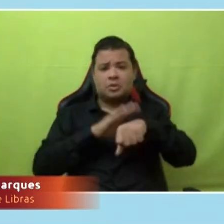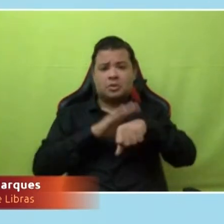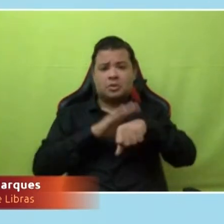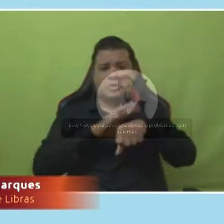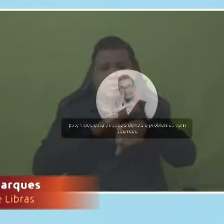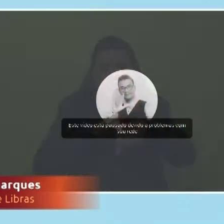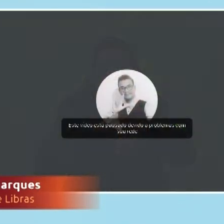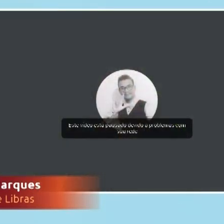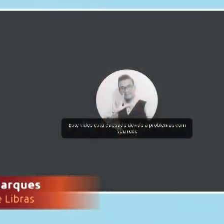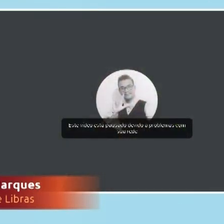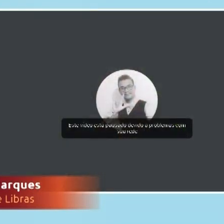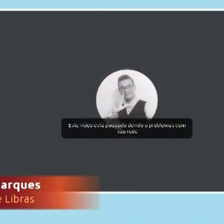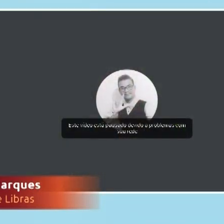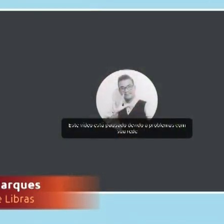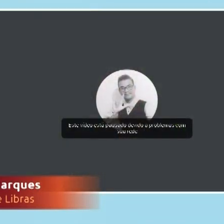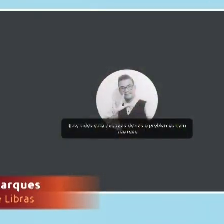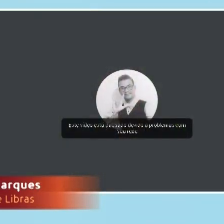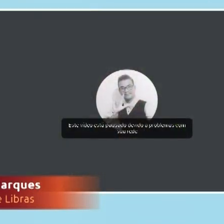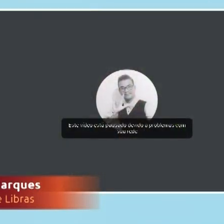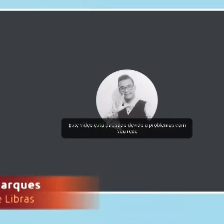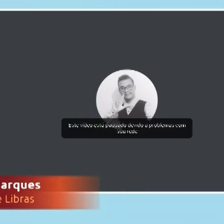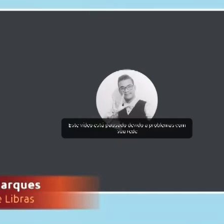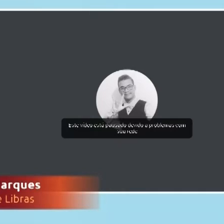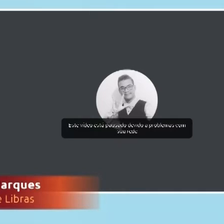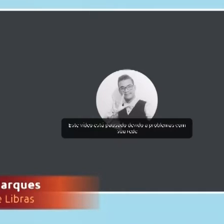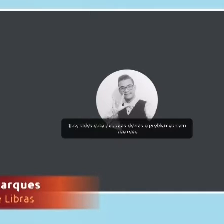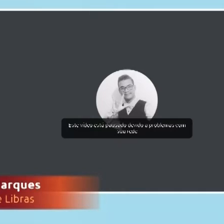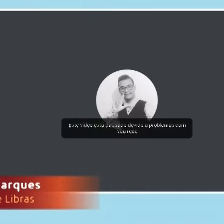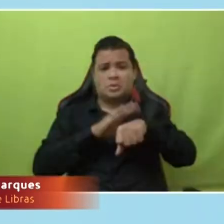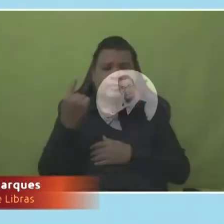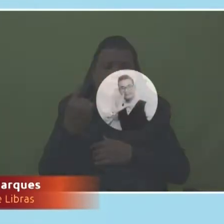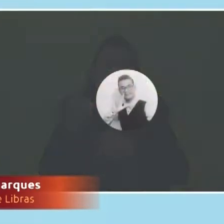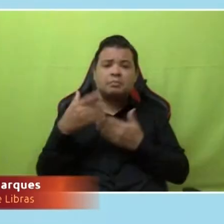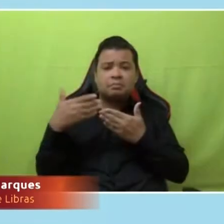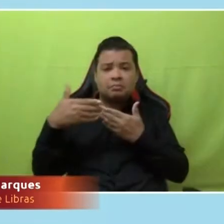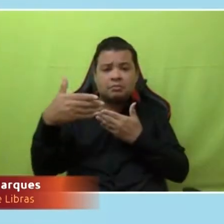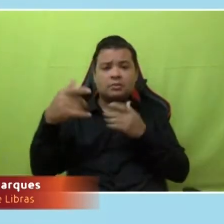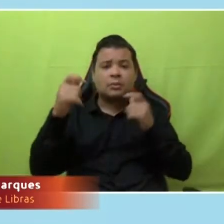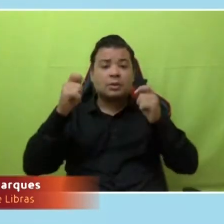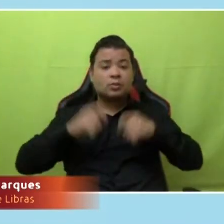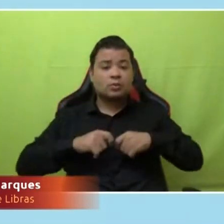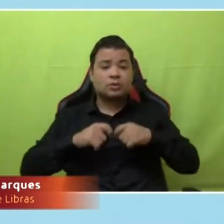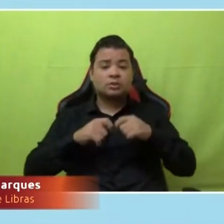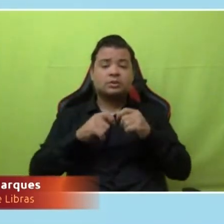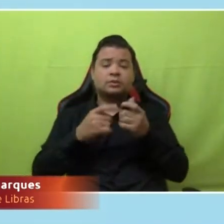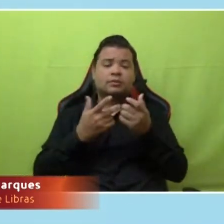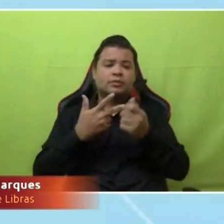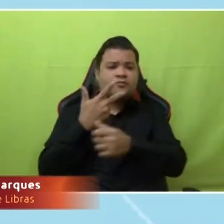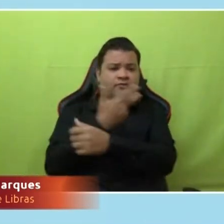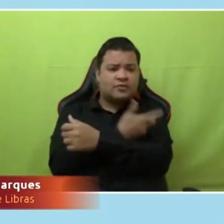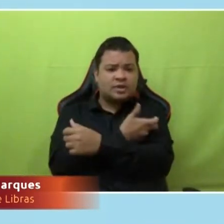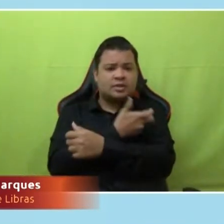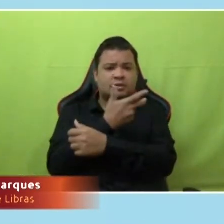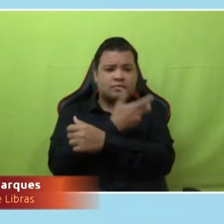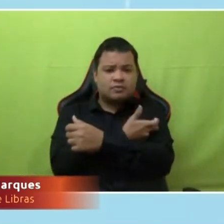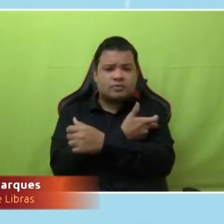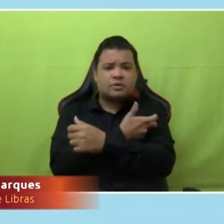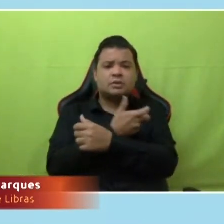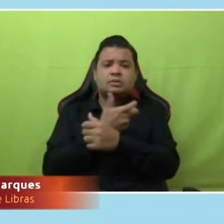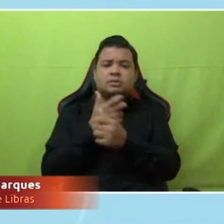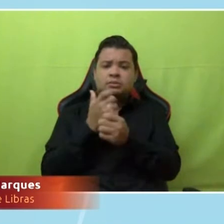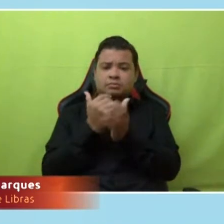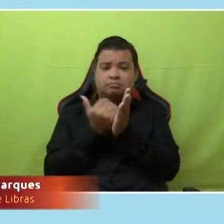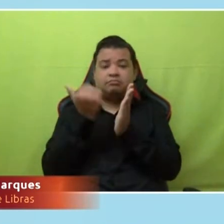caminhando na direção de ter mais vacinas disponíveis contra a dengue. A gente tem uma vacina